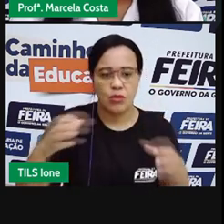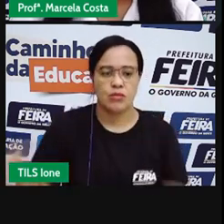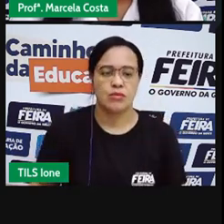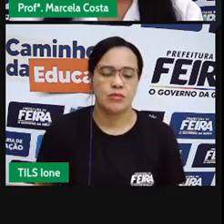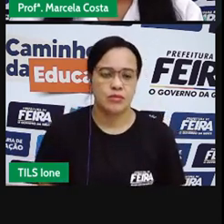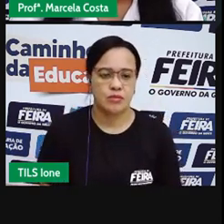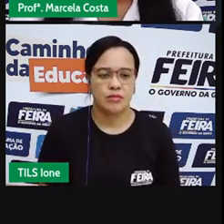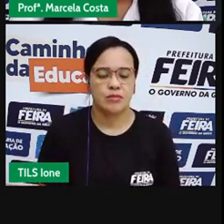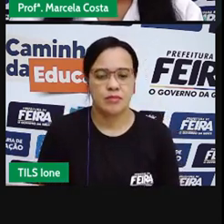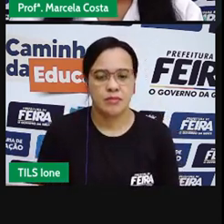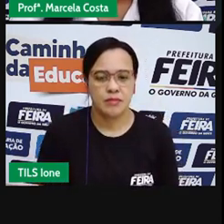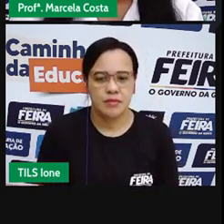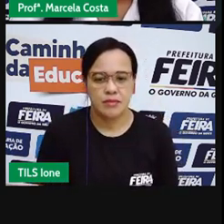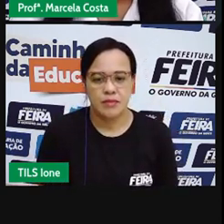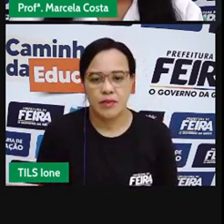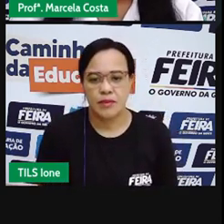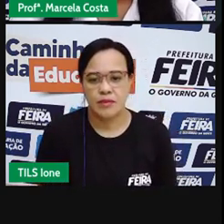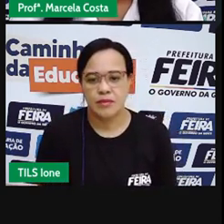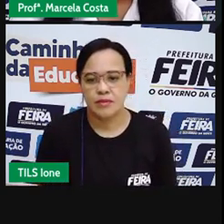ovos.